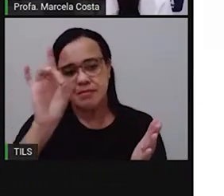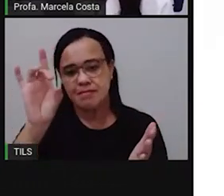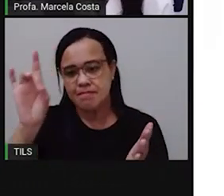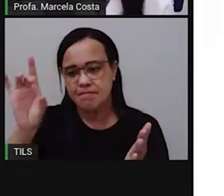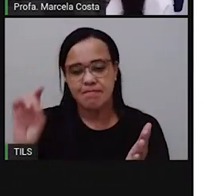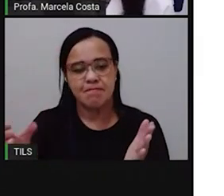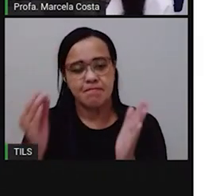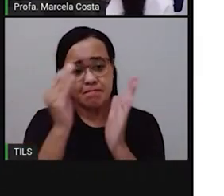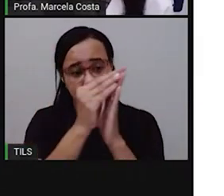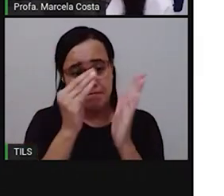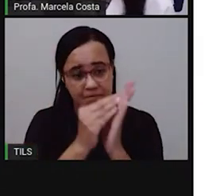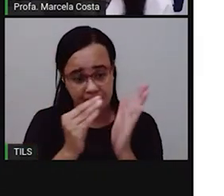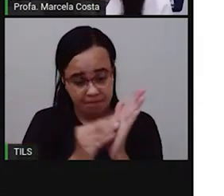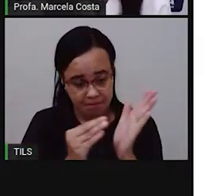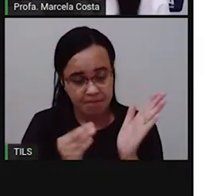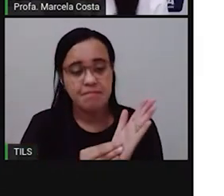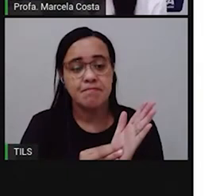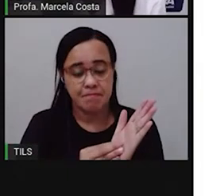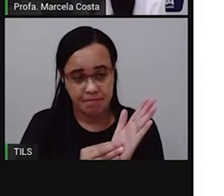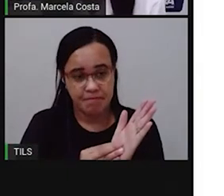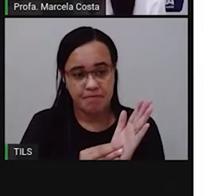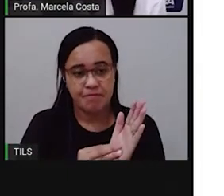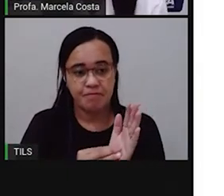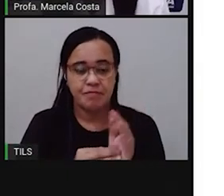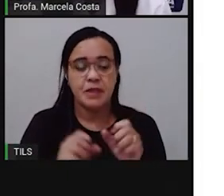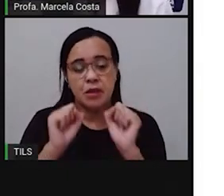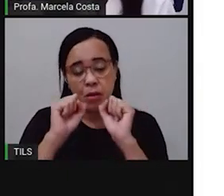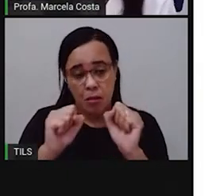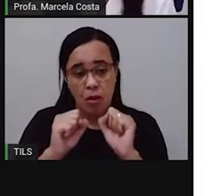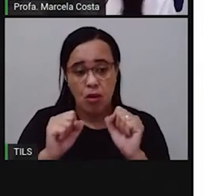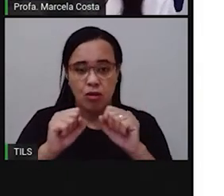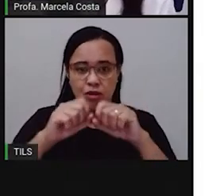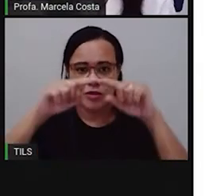Você pode confeccionar um cartaz ou também um vídeo.